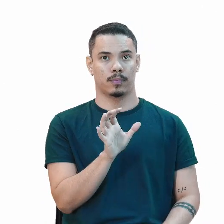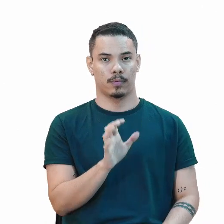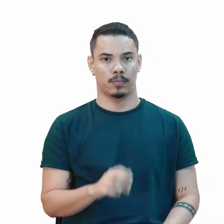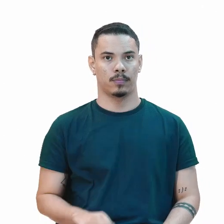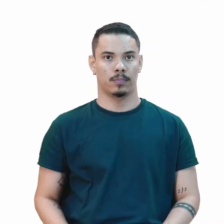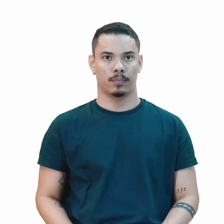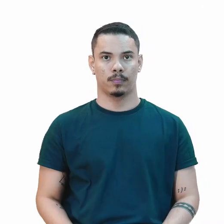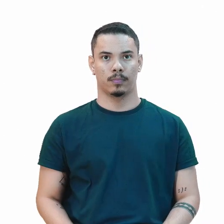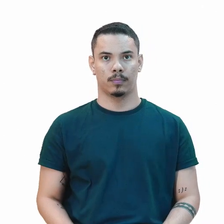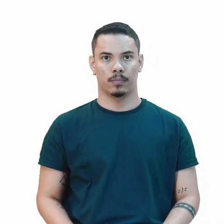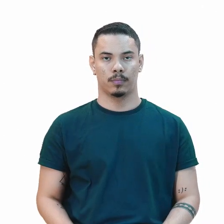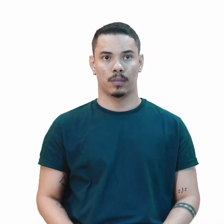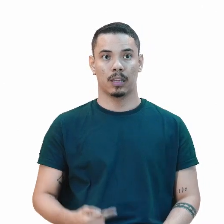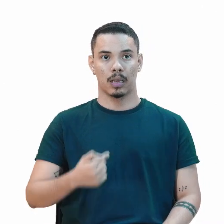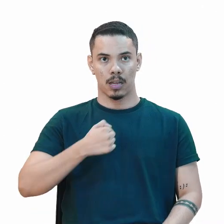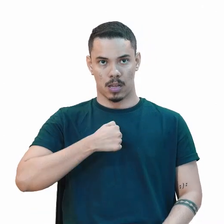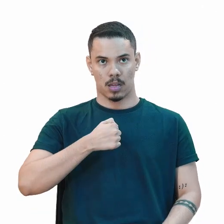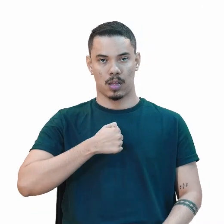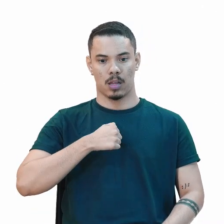Eu a restituí.